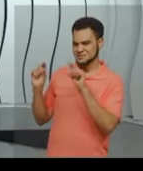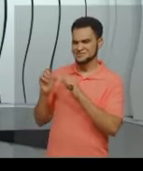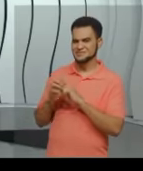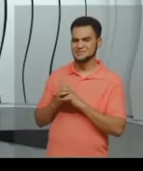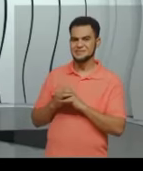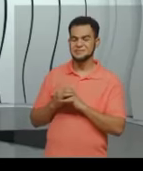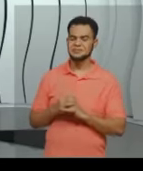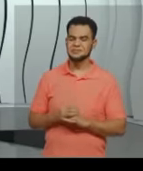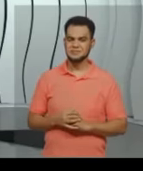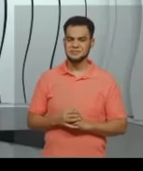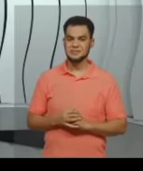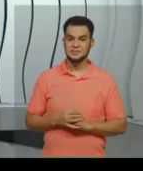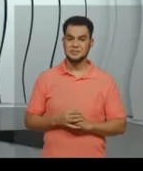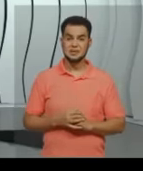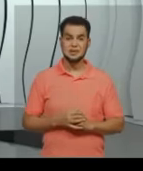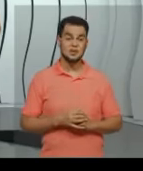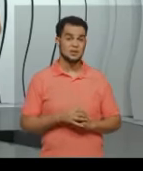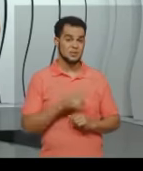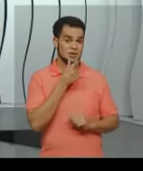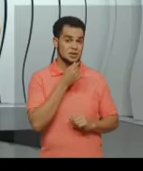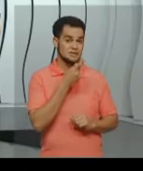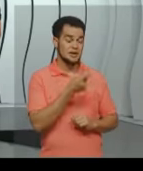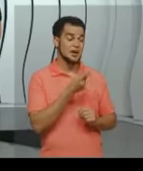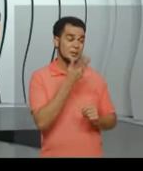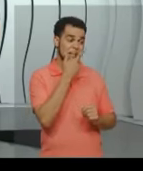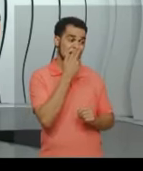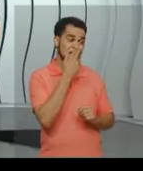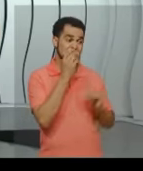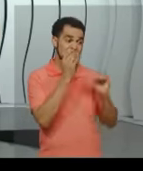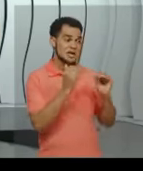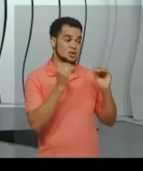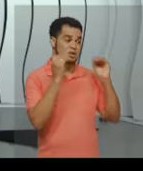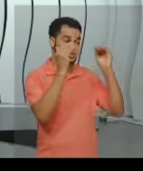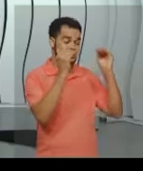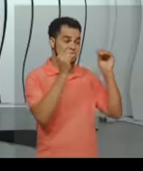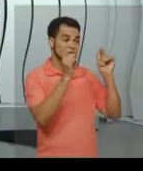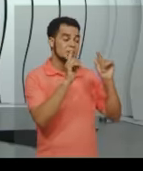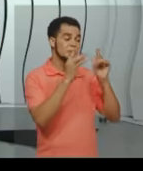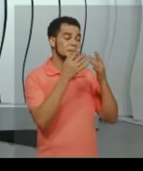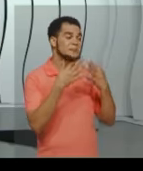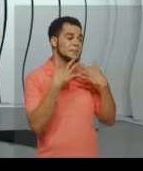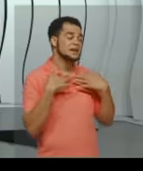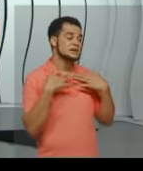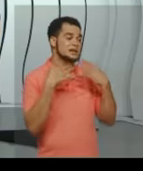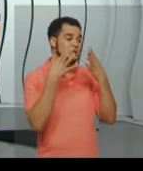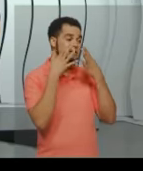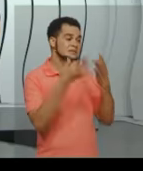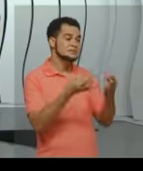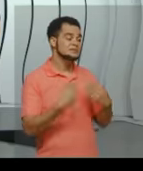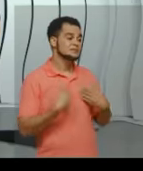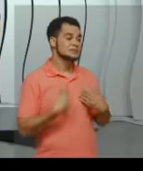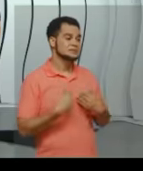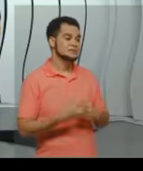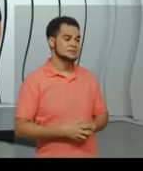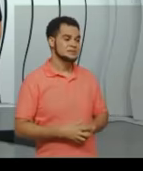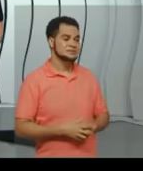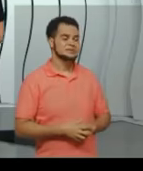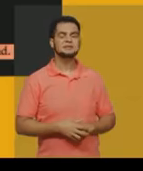que as pessoas crescidas, os adultos, the adults, don't pay attention to me. Então vamos lá.